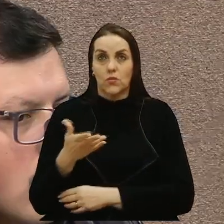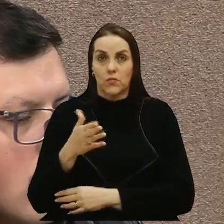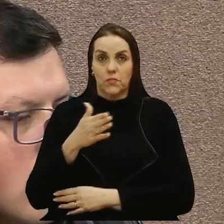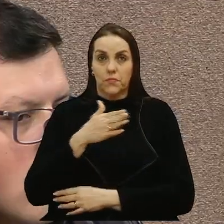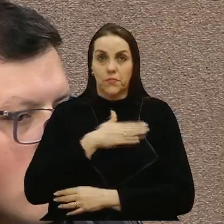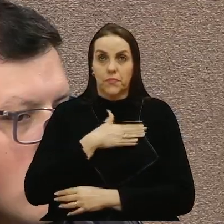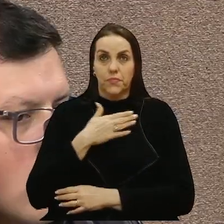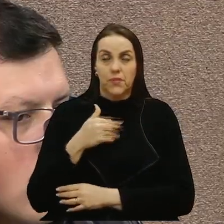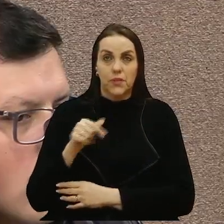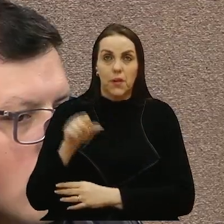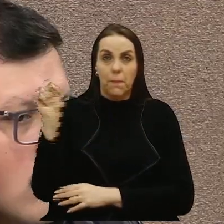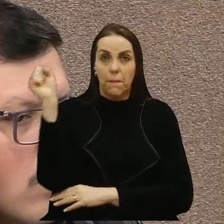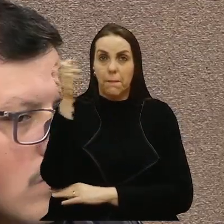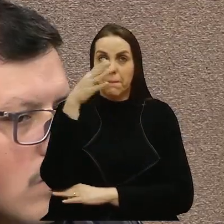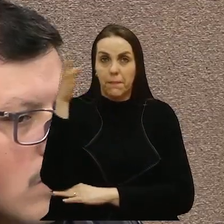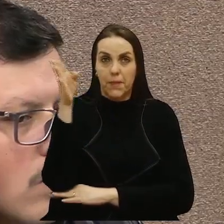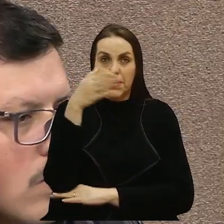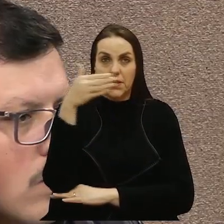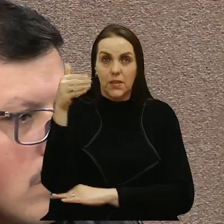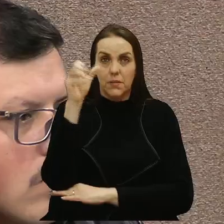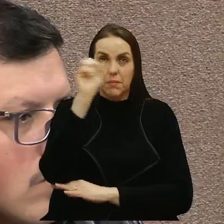estava a bandeira do Brasil.